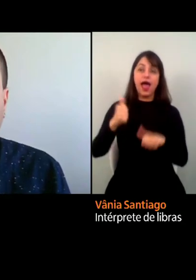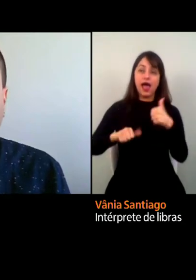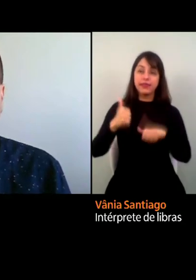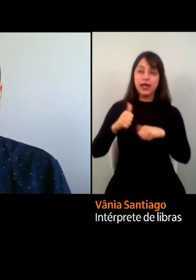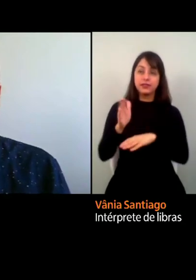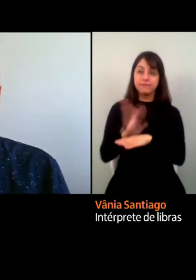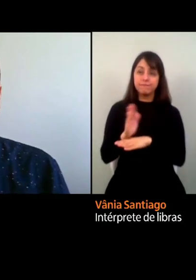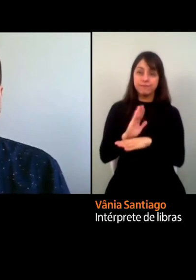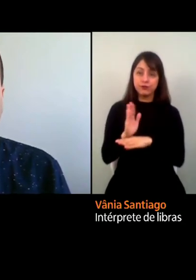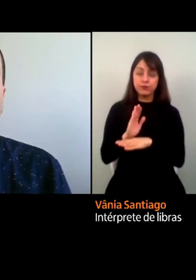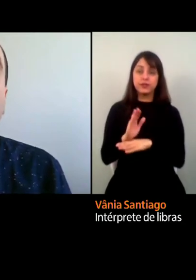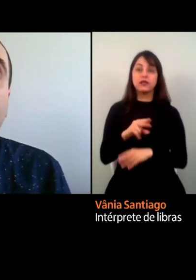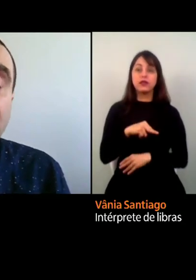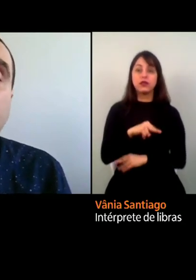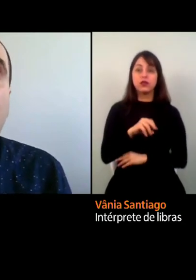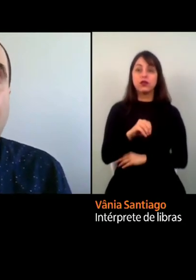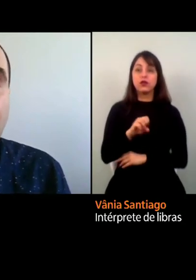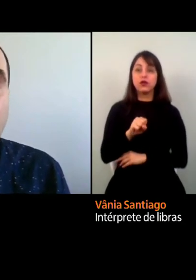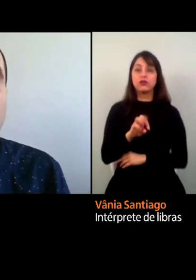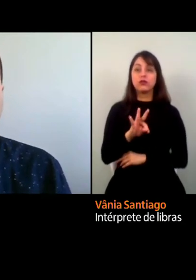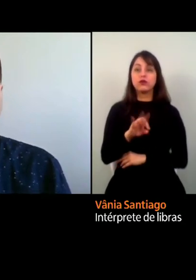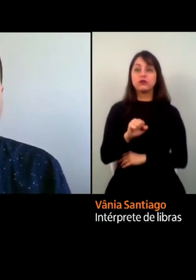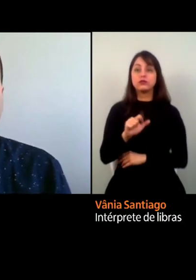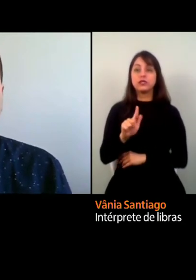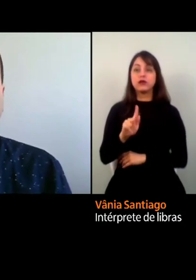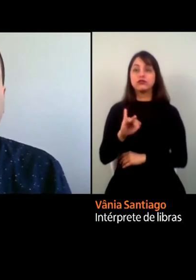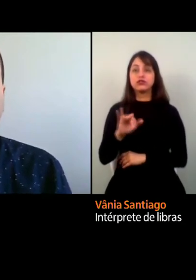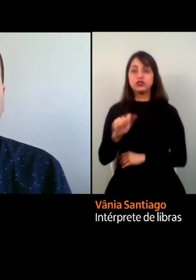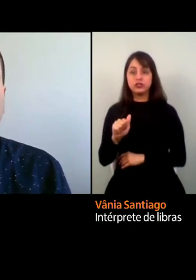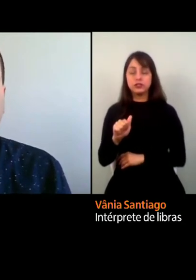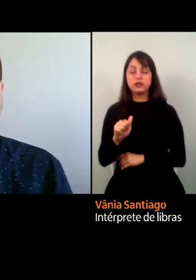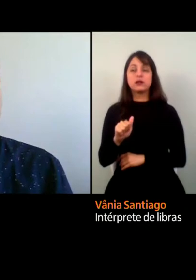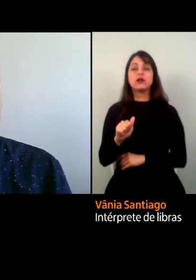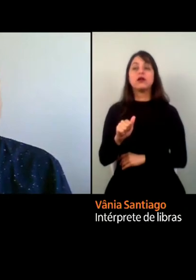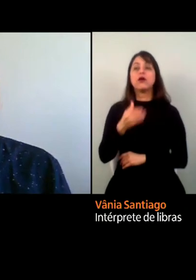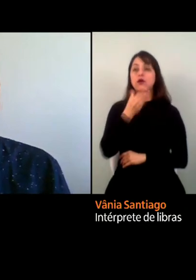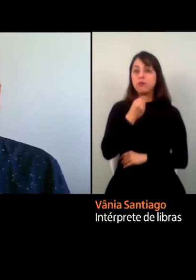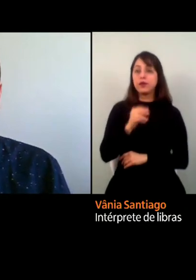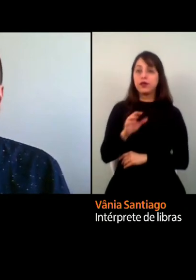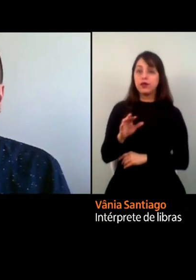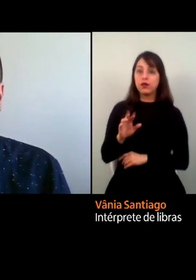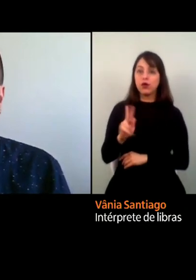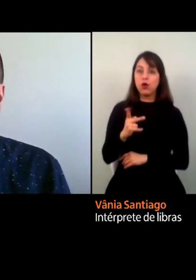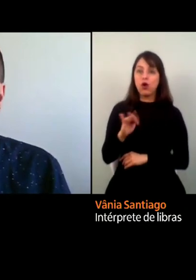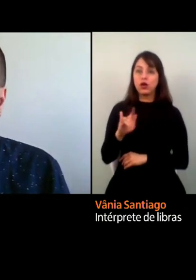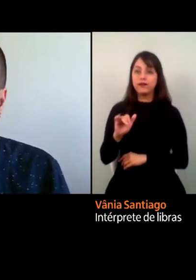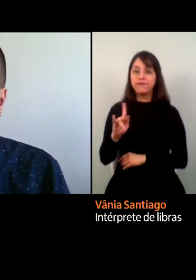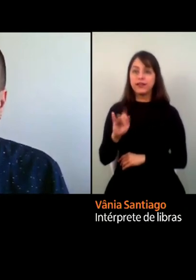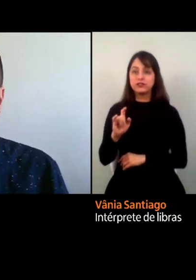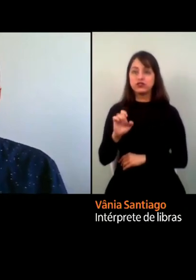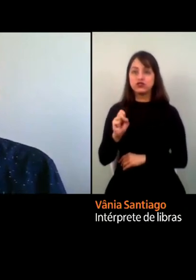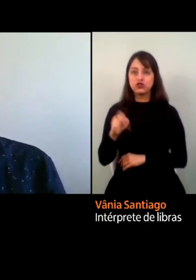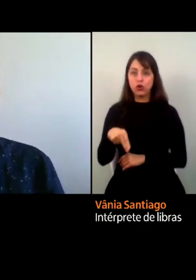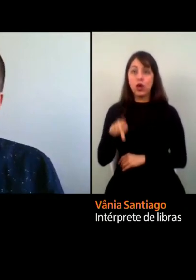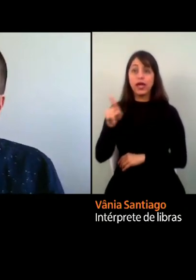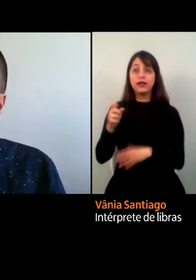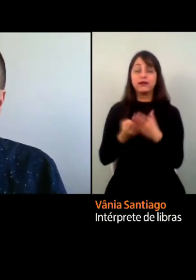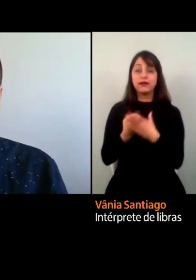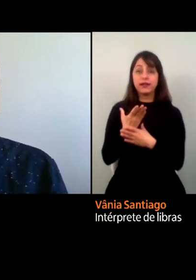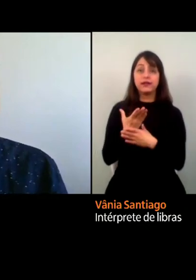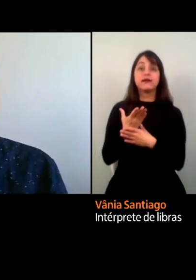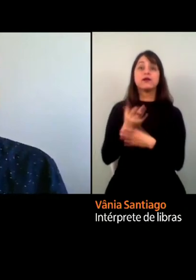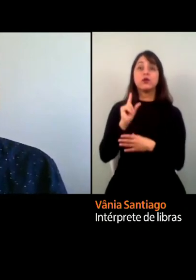Hollis Frampton, realizado no mesmo ano em que ele publicou o ensaio sobre a sua meta-história.